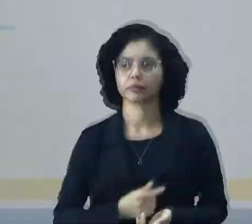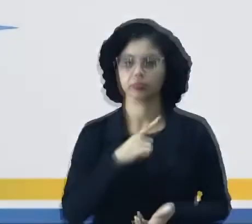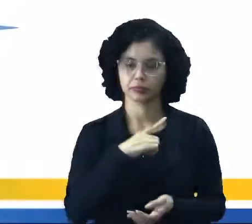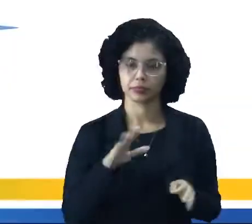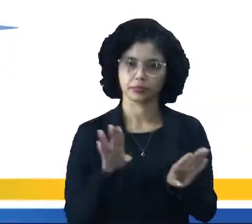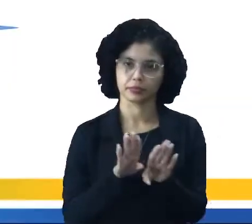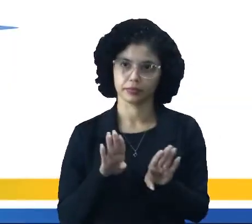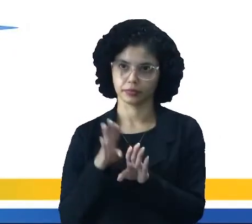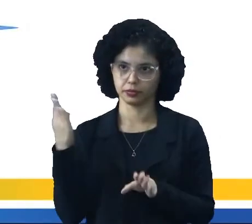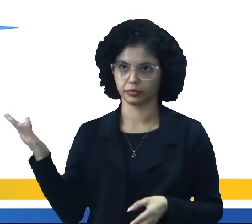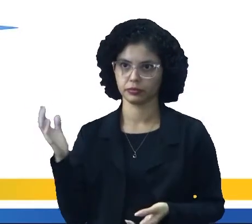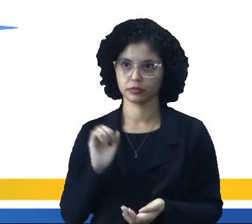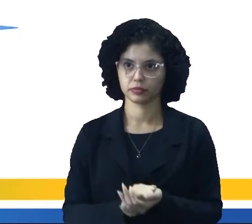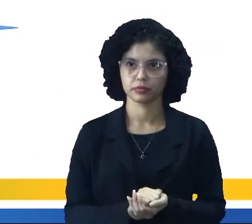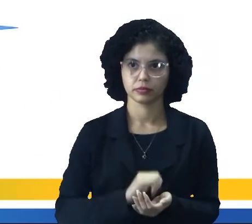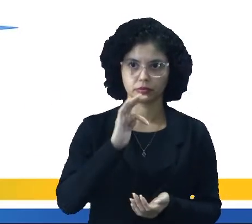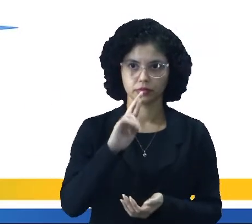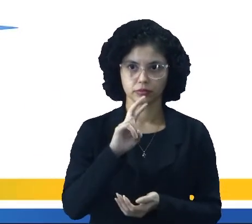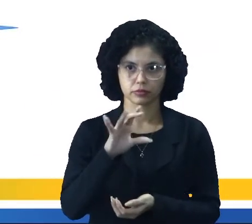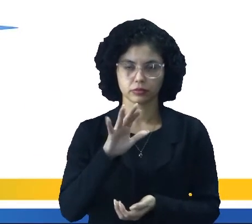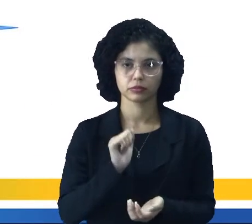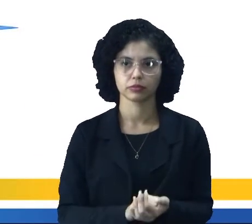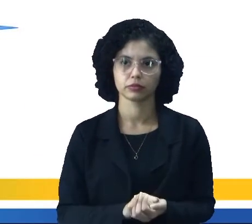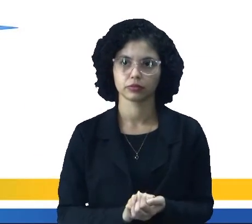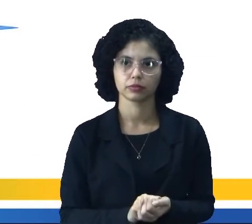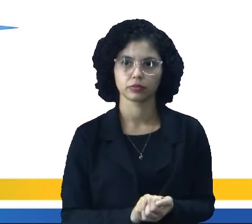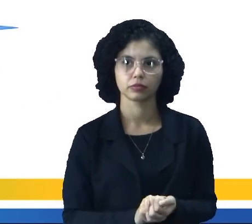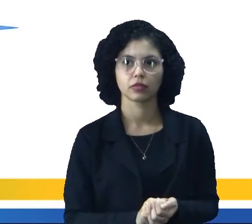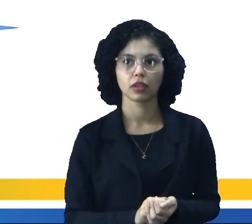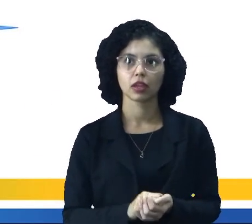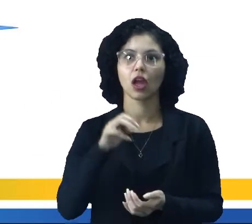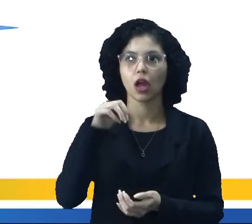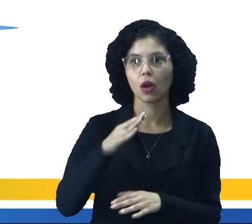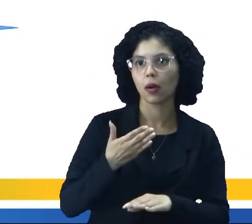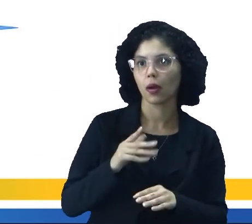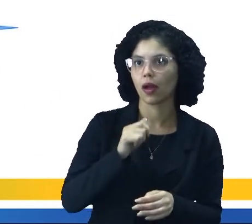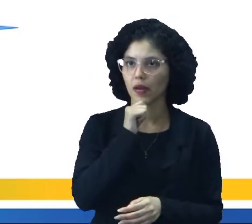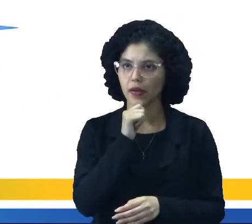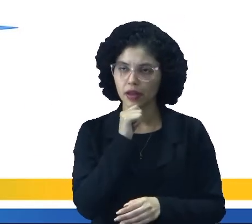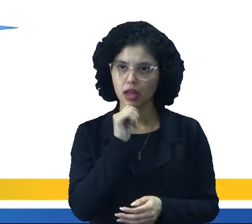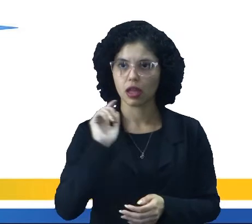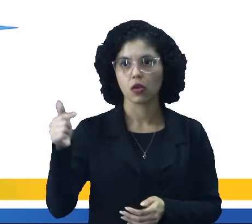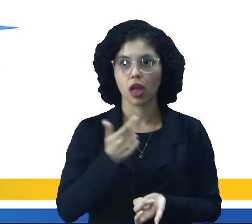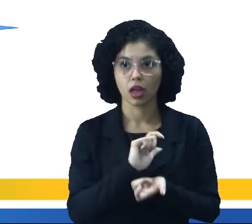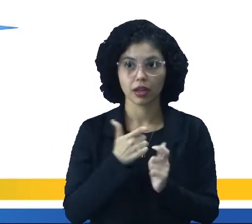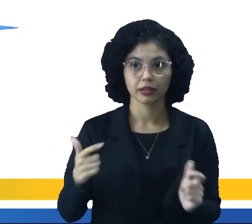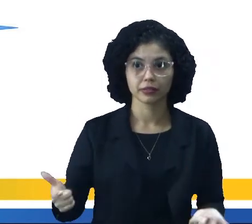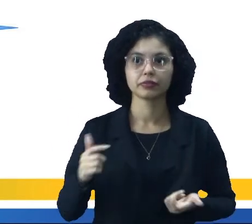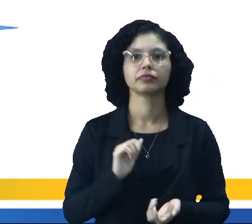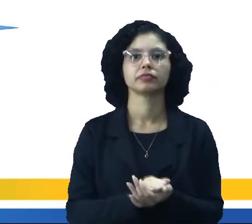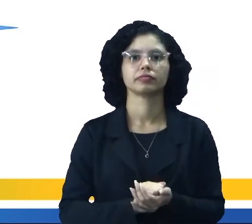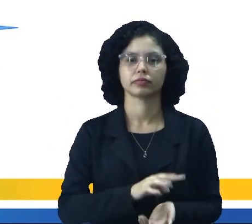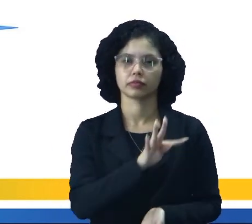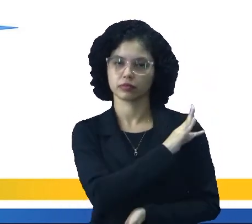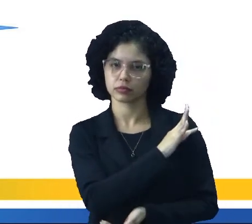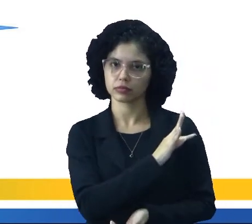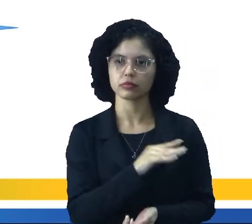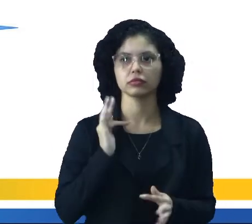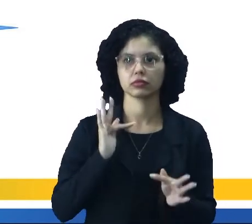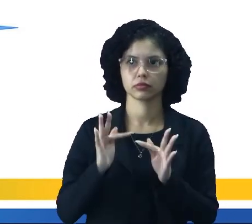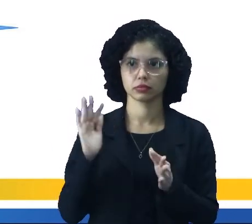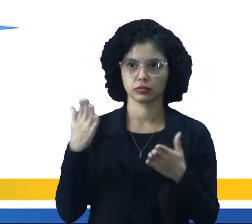gente também temos ginástica acrobática, que é uma modalidade de grande exigência física e técnica,